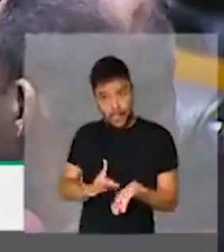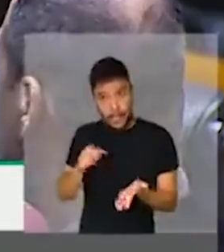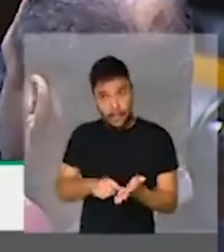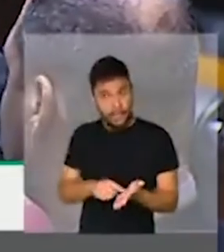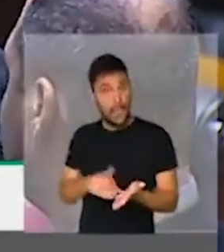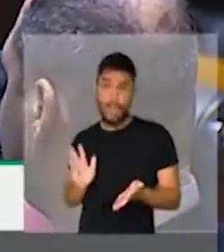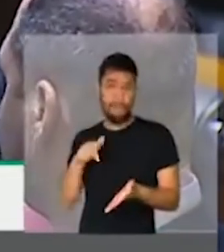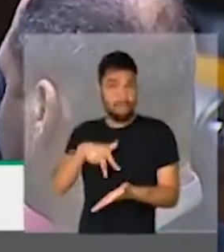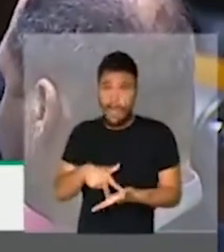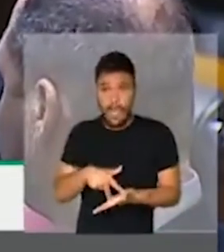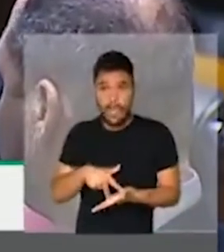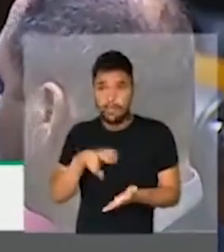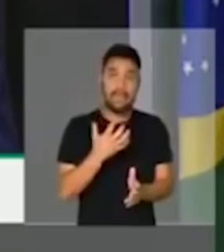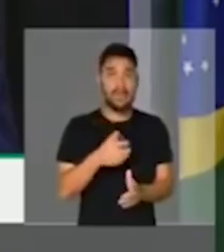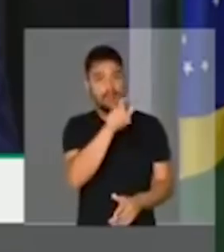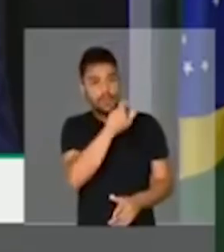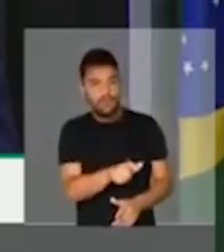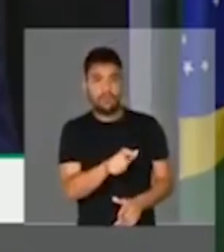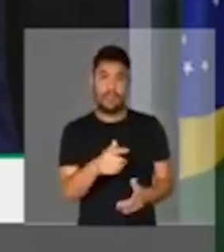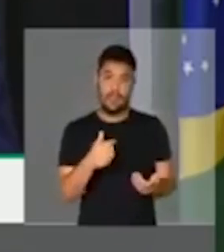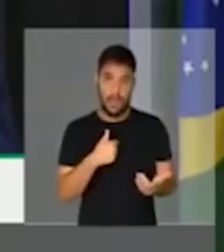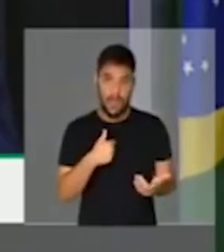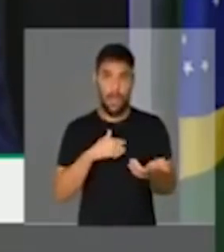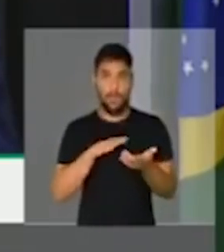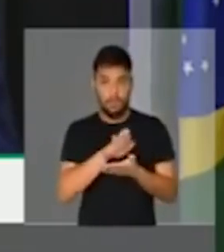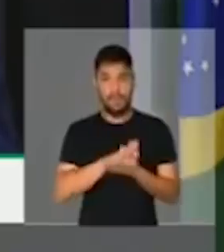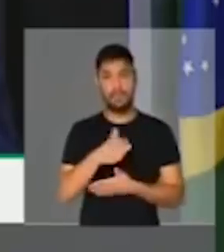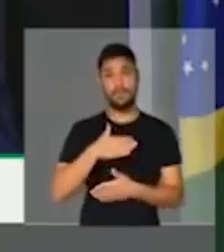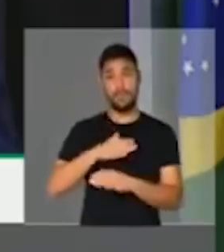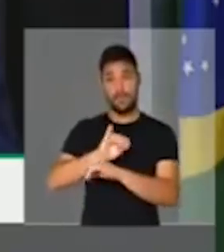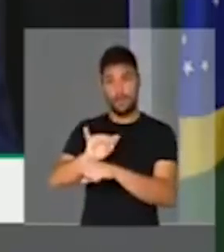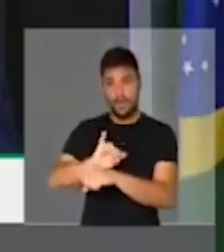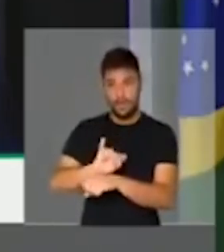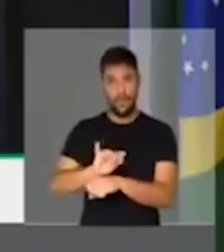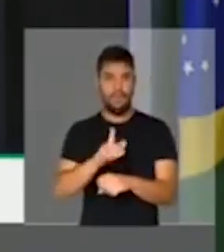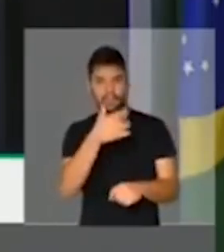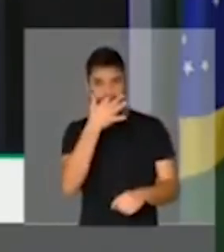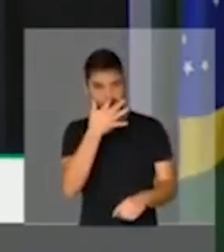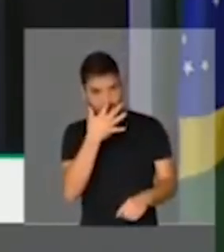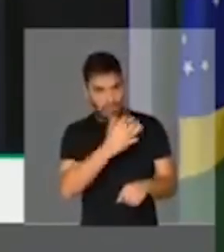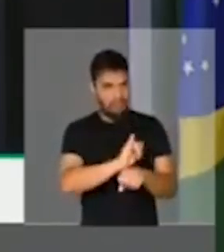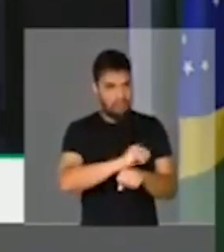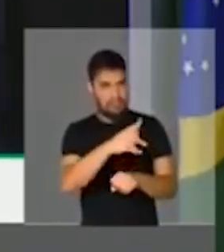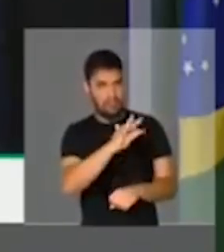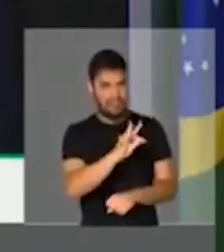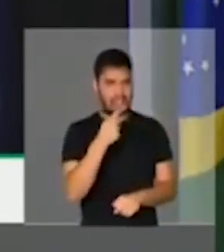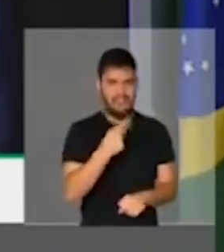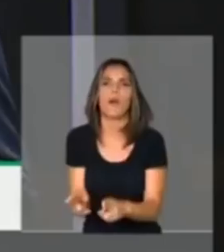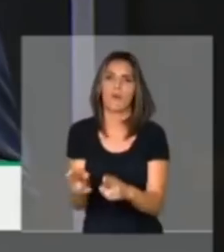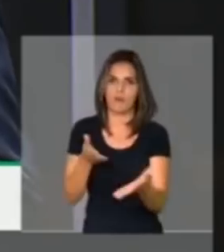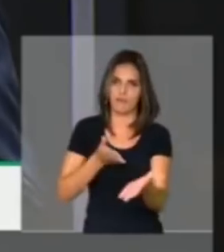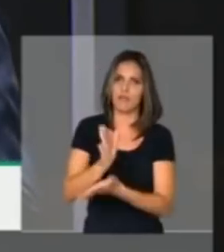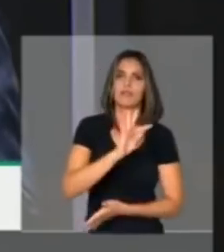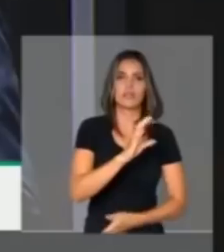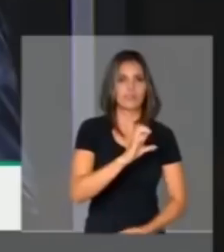inscreve e fala no Pequeno Expediente. Desde que eu publique o meu canal no YouTube, porque afinal de contas ninguém quer ver vídeo do PT falando baboseira.